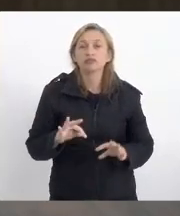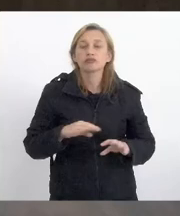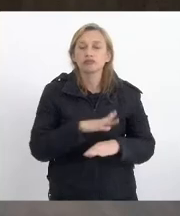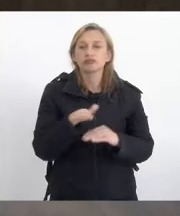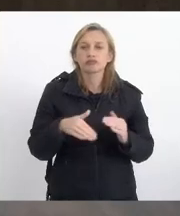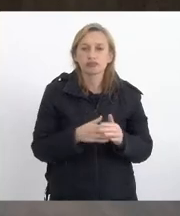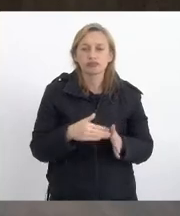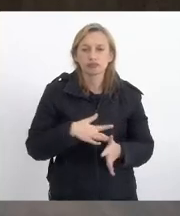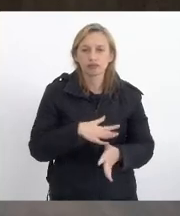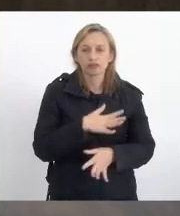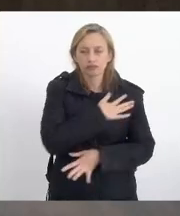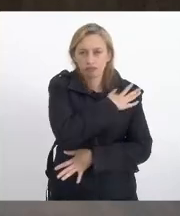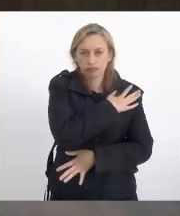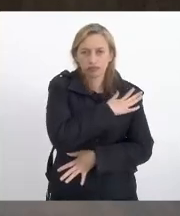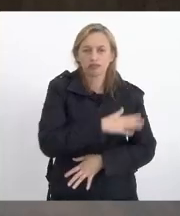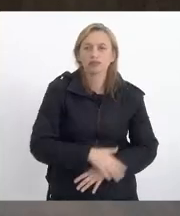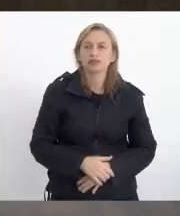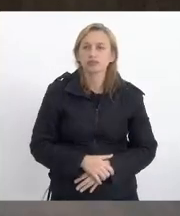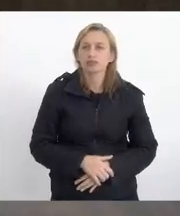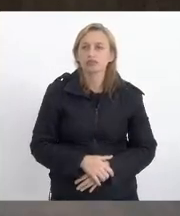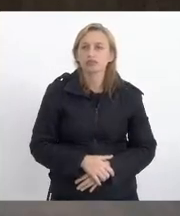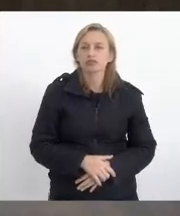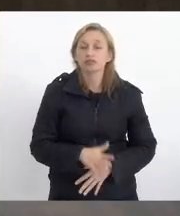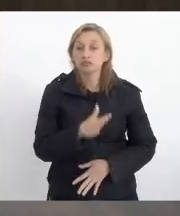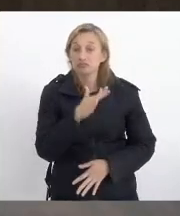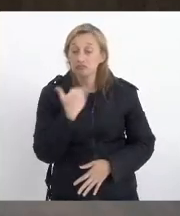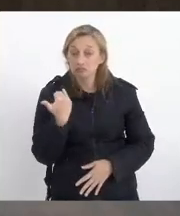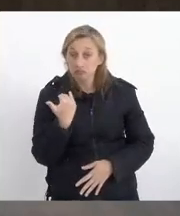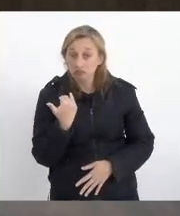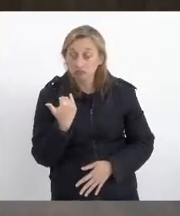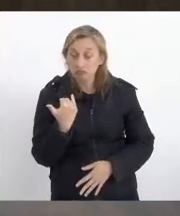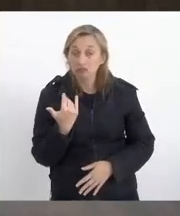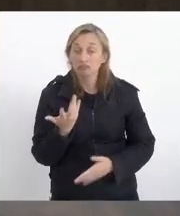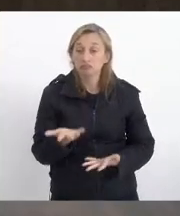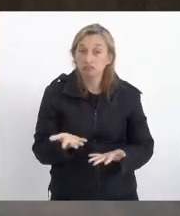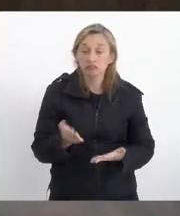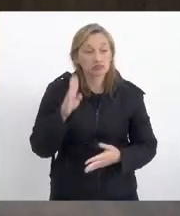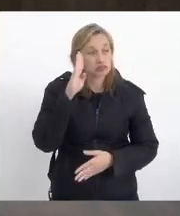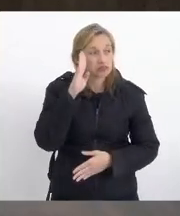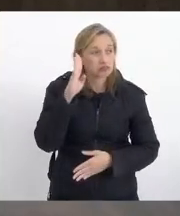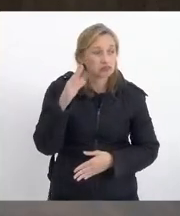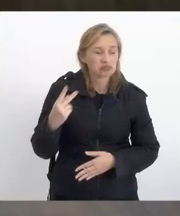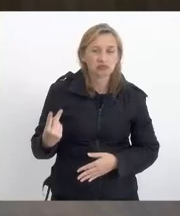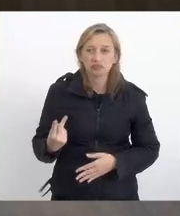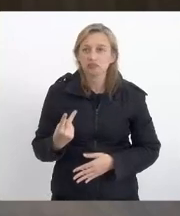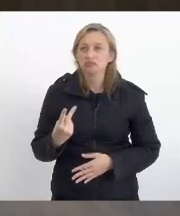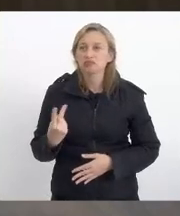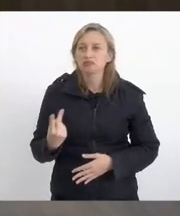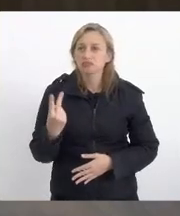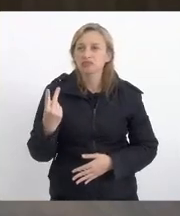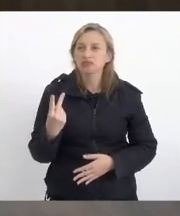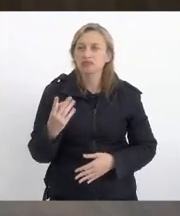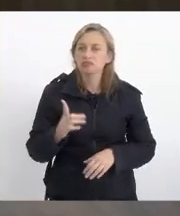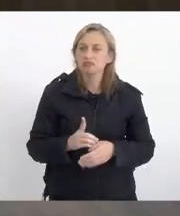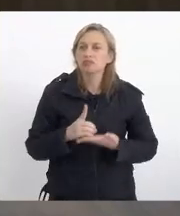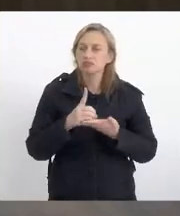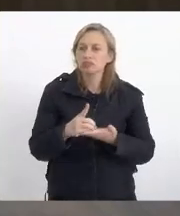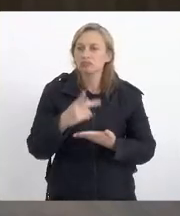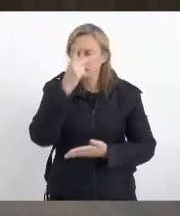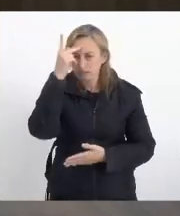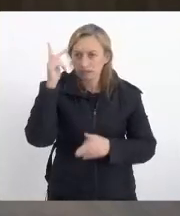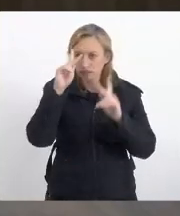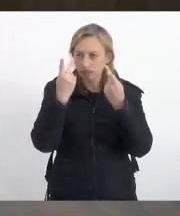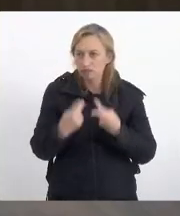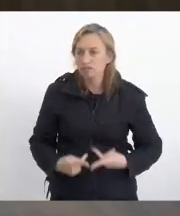os militares, ferindo de morte os princípios fundamentais, né, da dignidade da pessoa